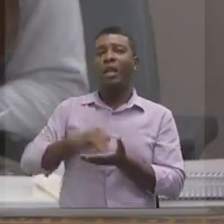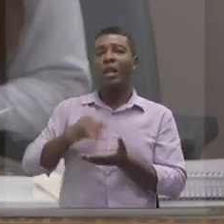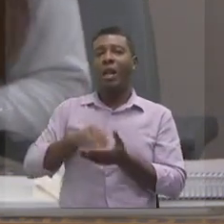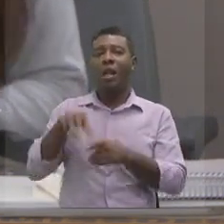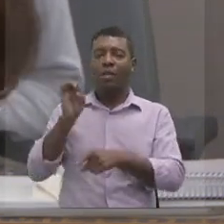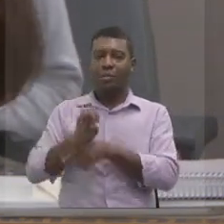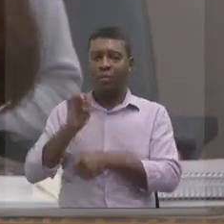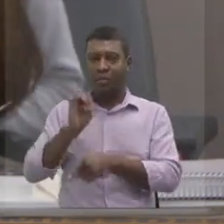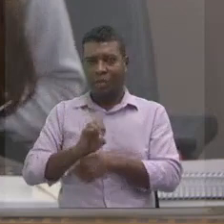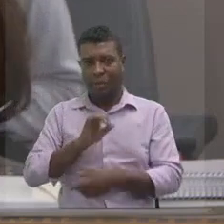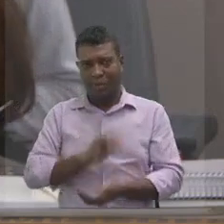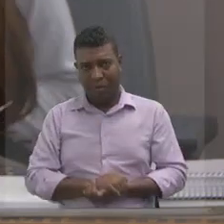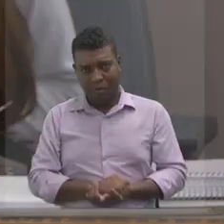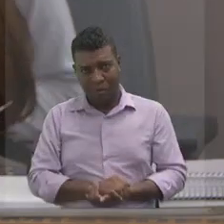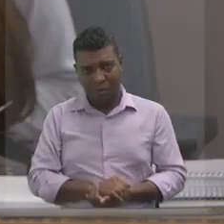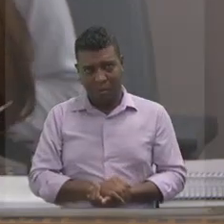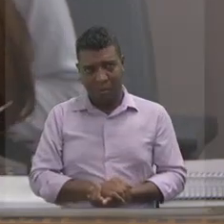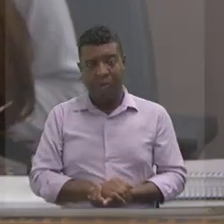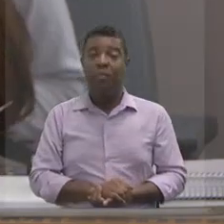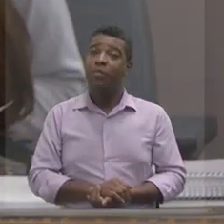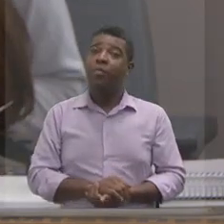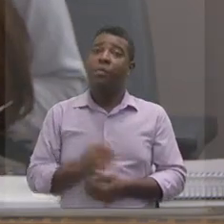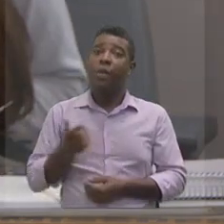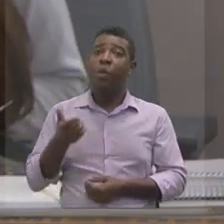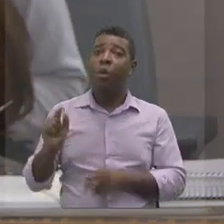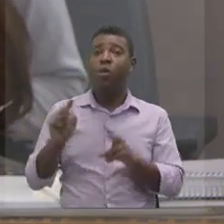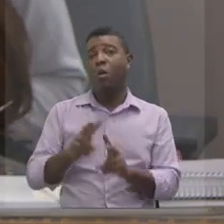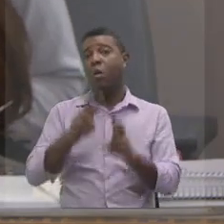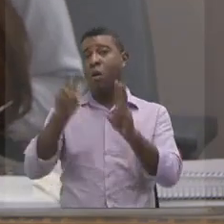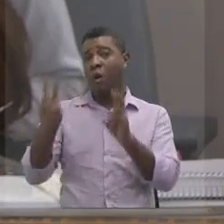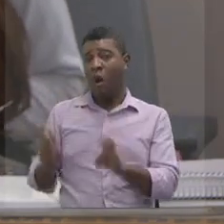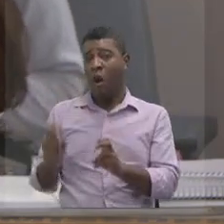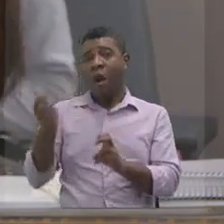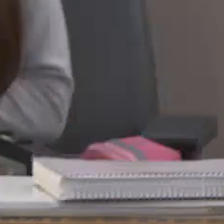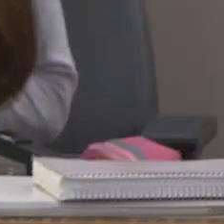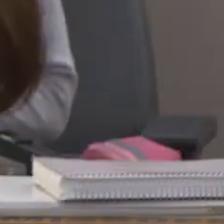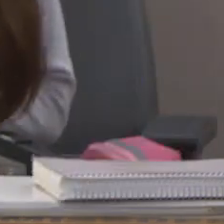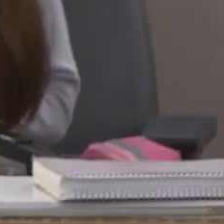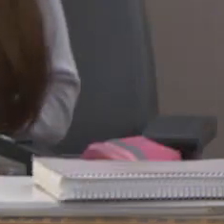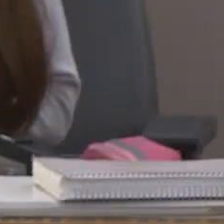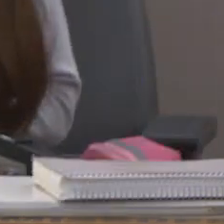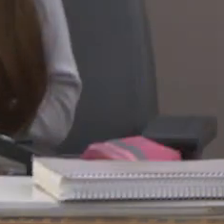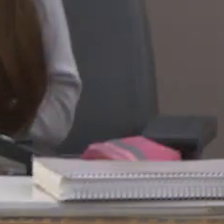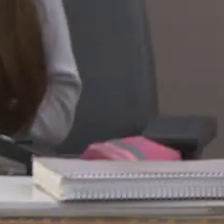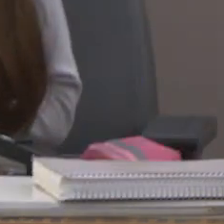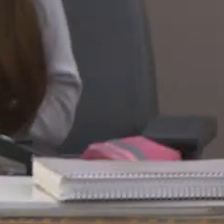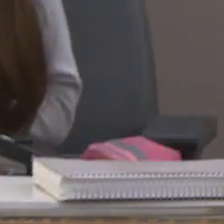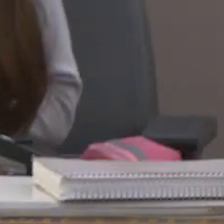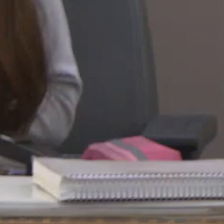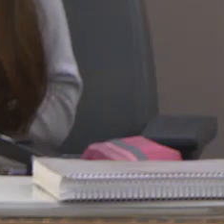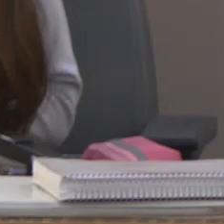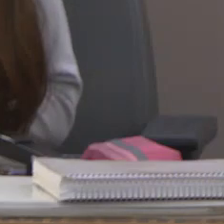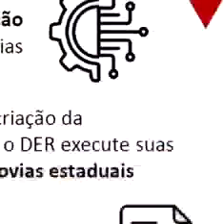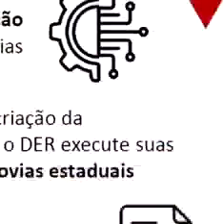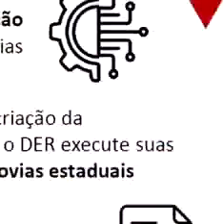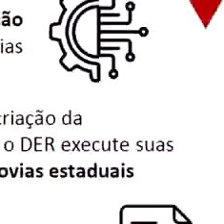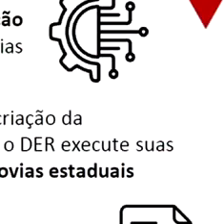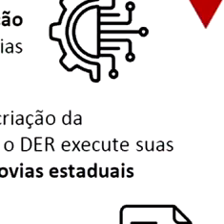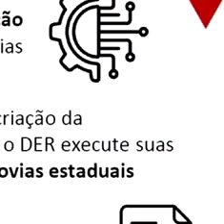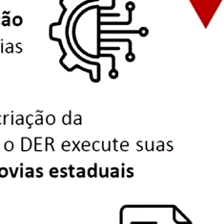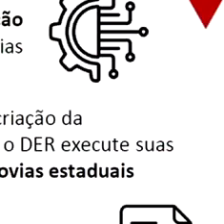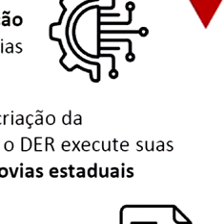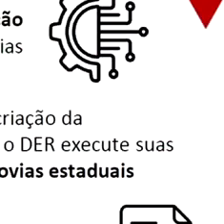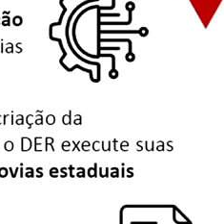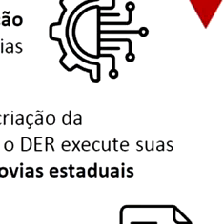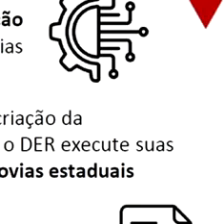também um tema que é tendo não há que se falar hoje em infraestrutura sem se pensar em sustentabilidade né agenda é